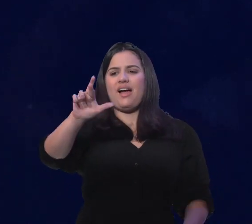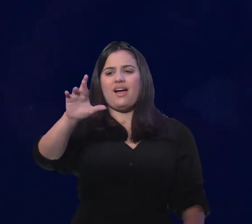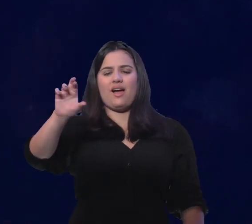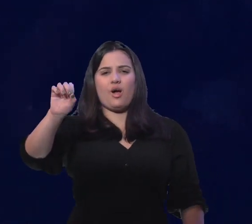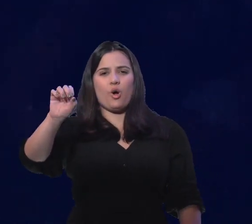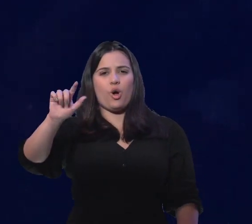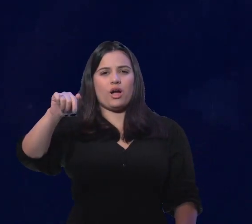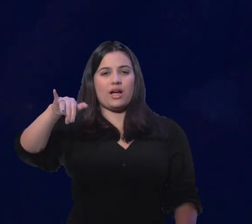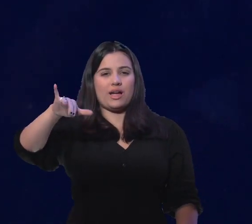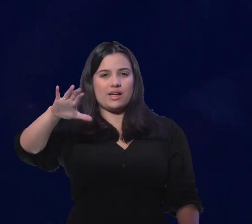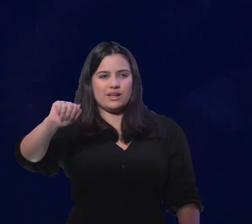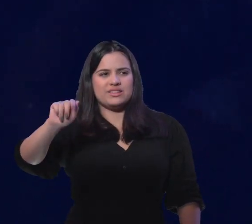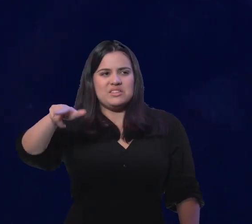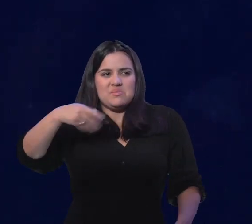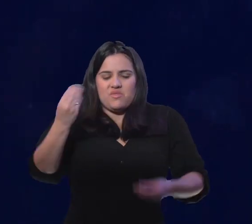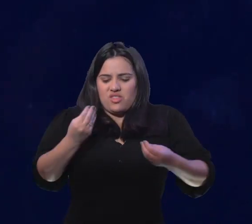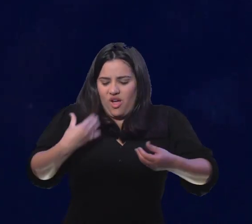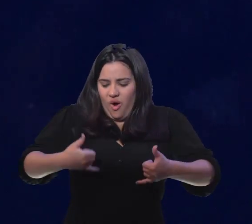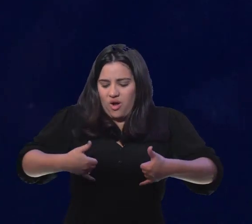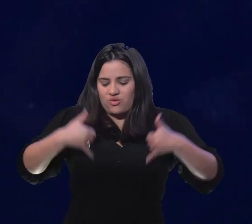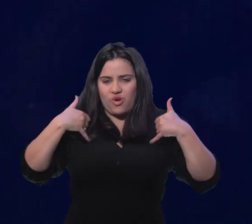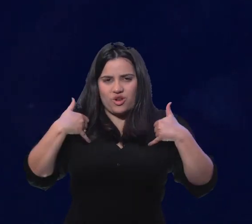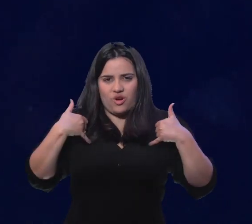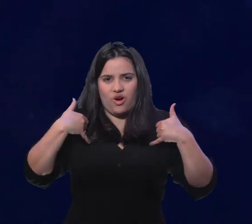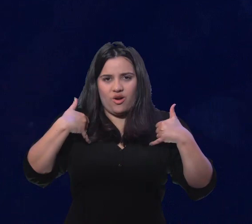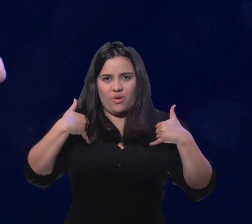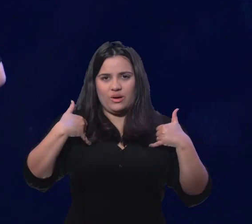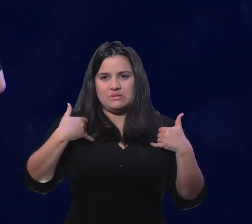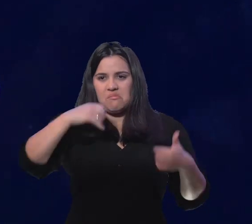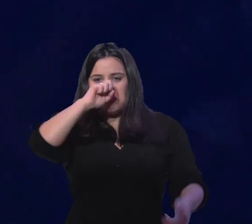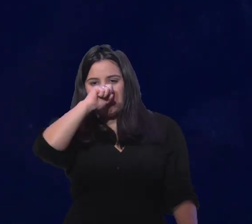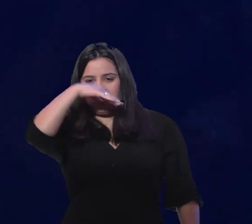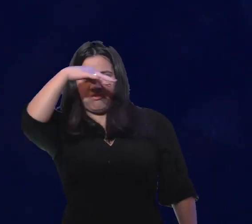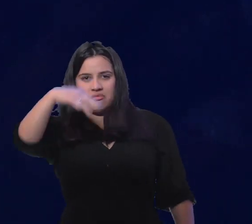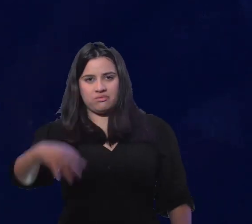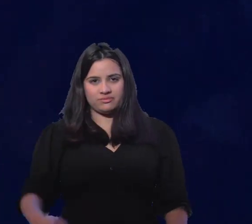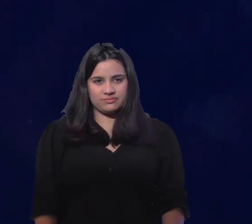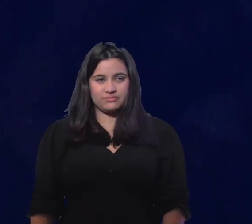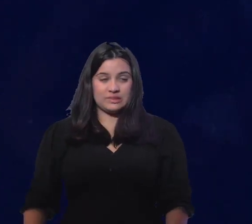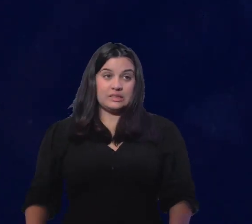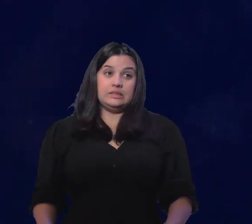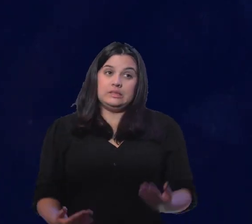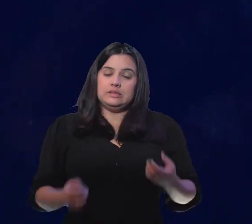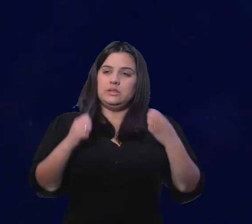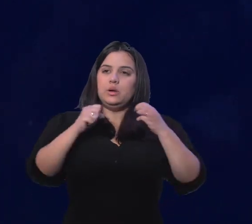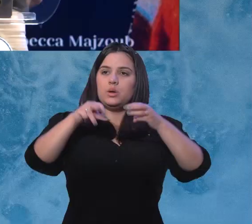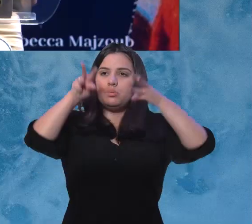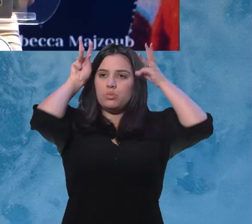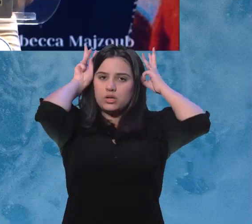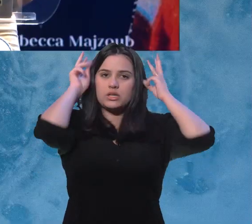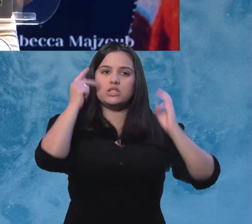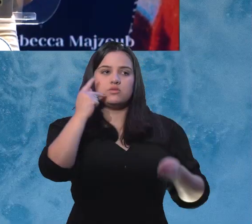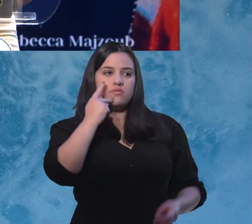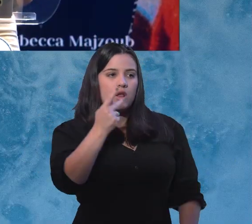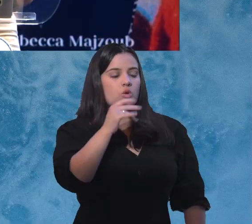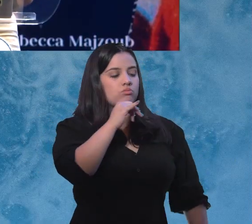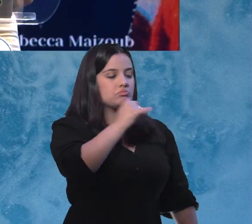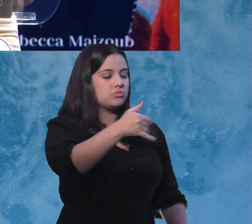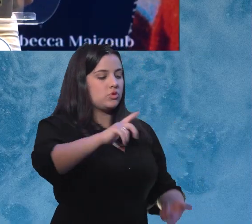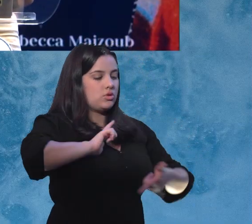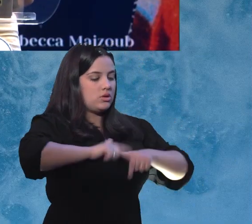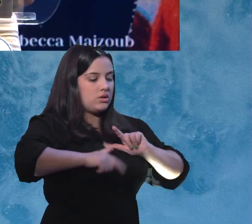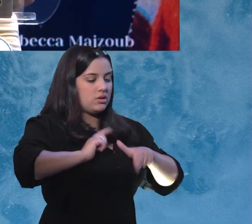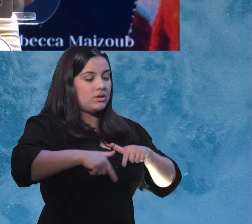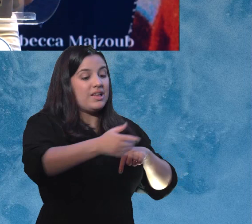O capítulo 14, versículo 39 a 45 diz assim: Quando Moisés transmitiu essas palavras aos israelitas, eles se encheram